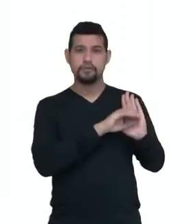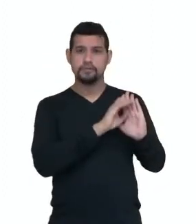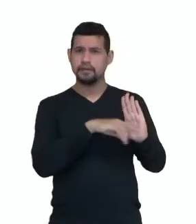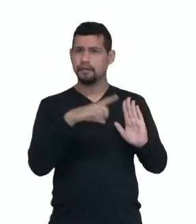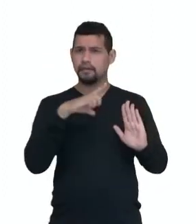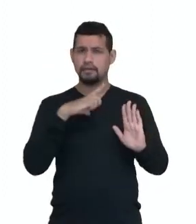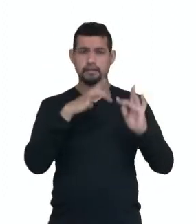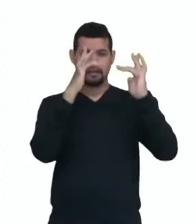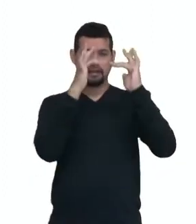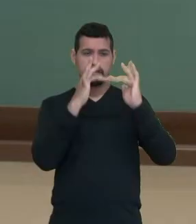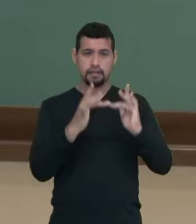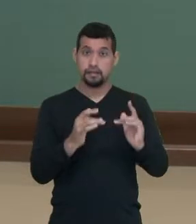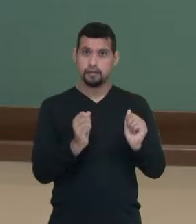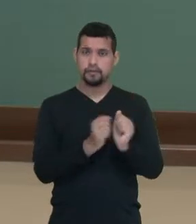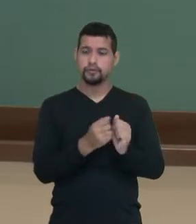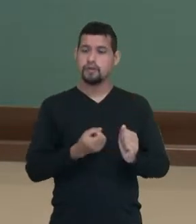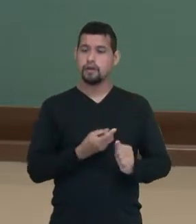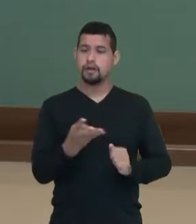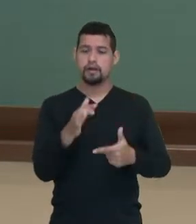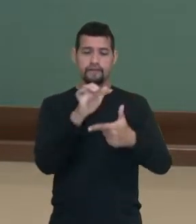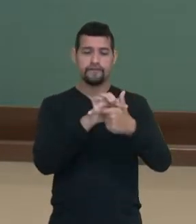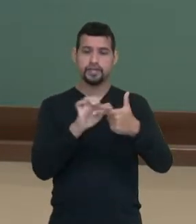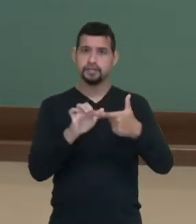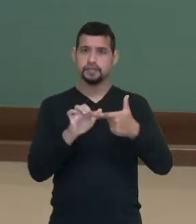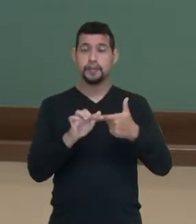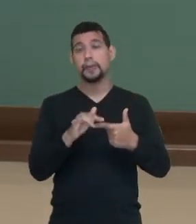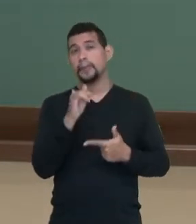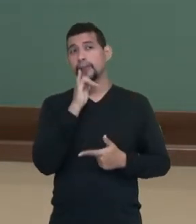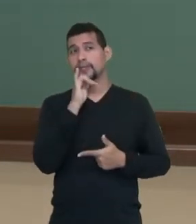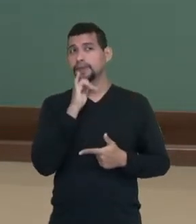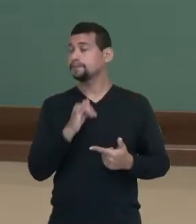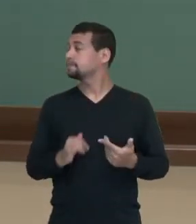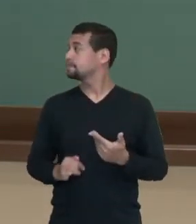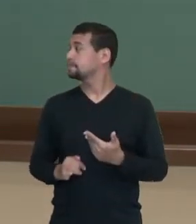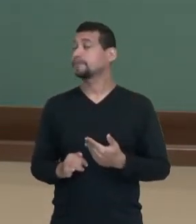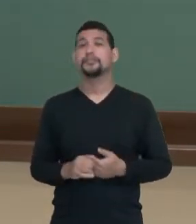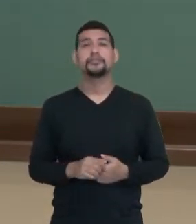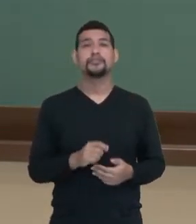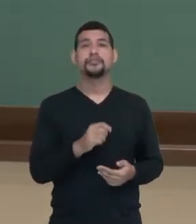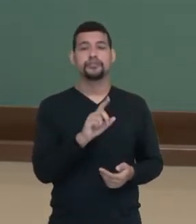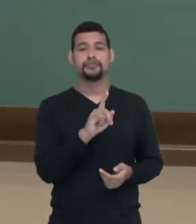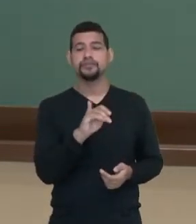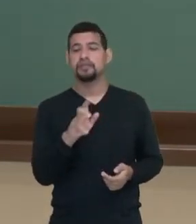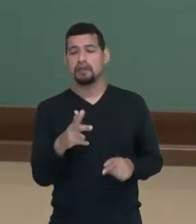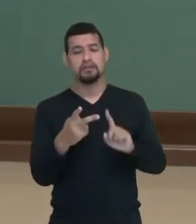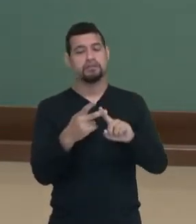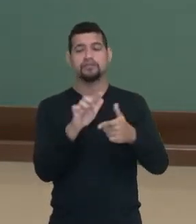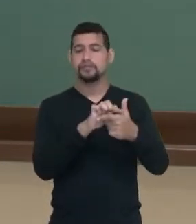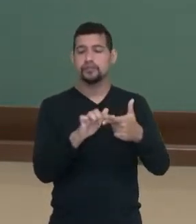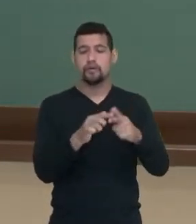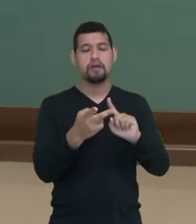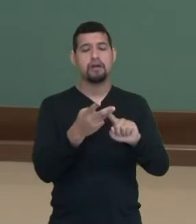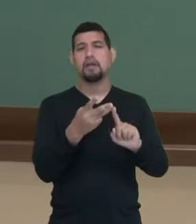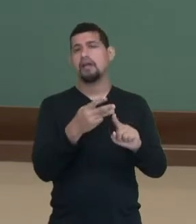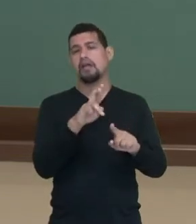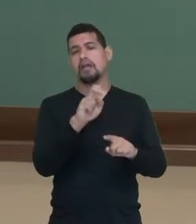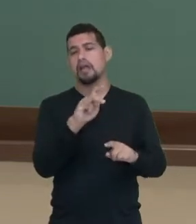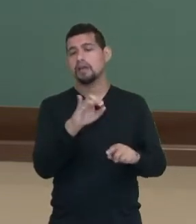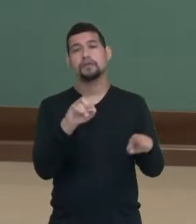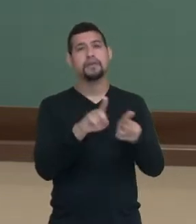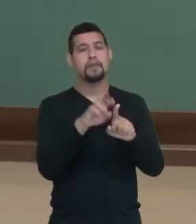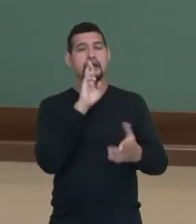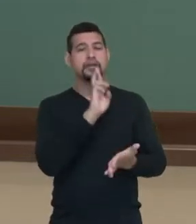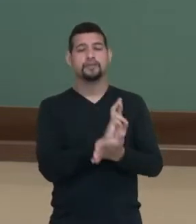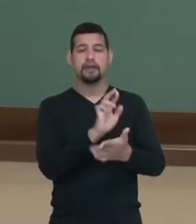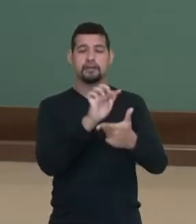estão envolvidos em uma continha de divisão, como por exemplo, dividendo, divisor, resto e o próprio